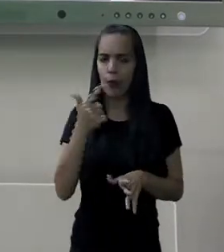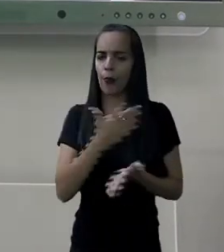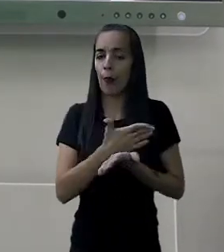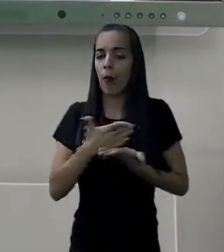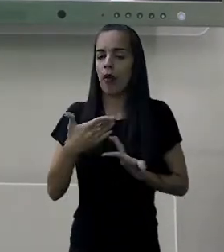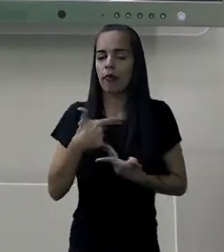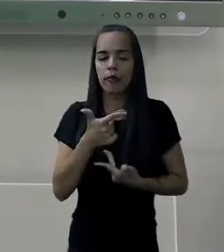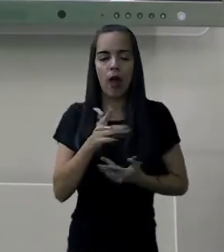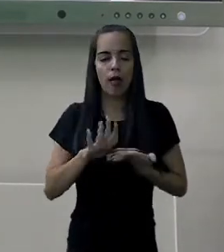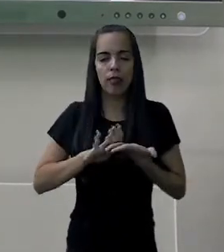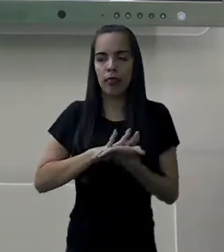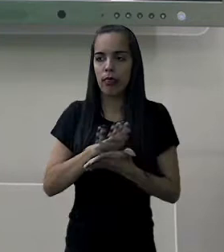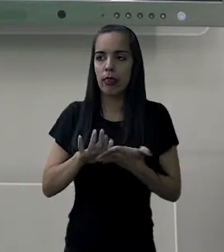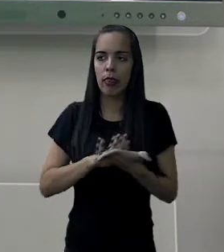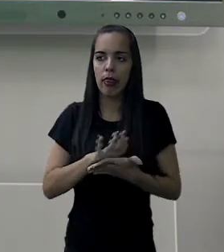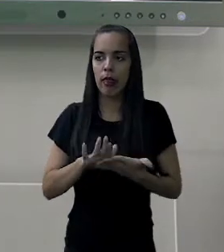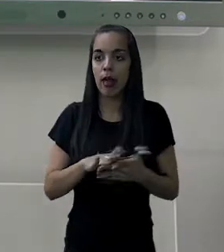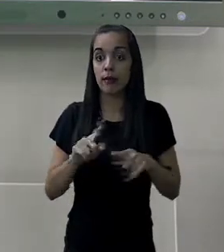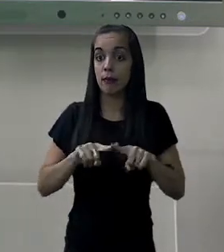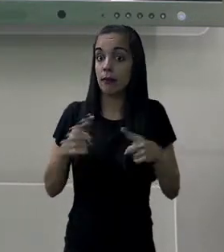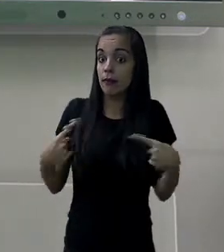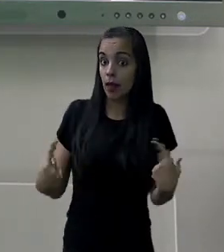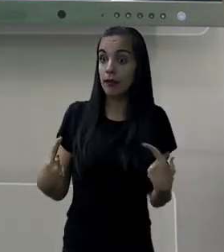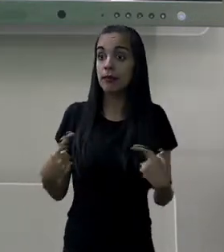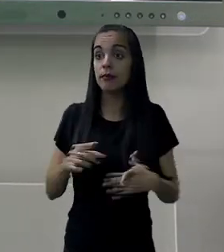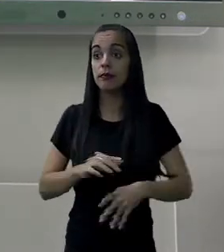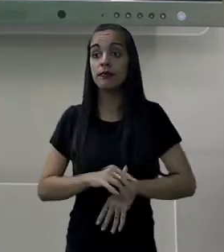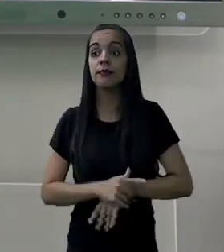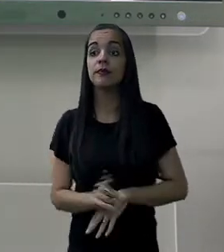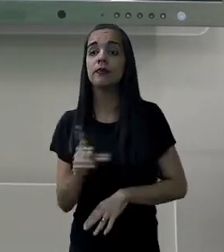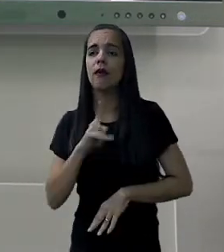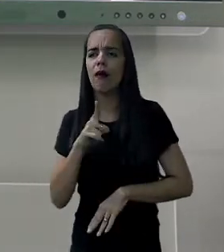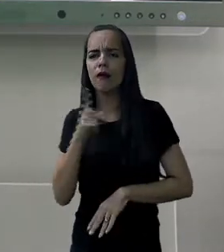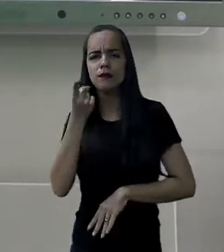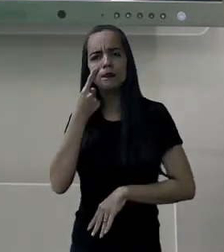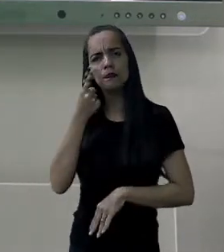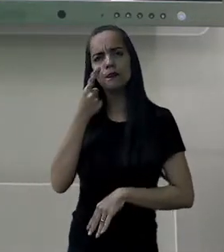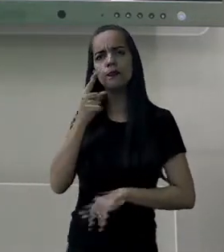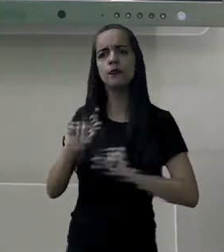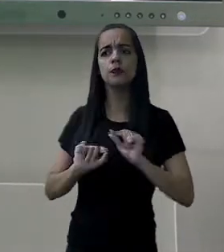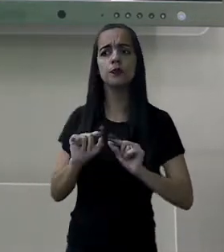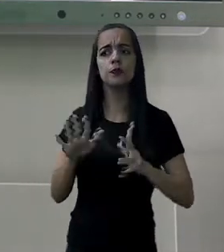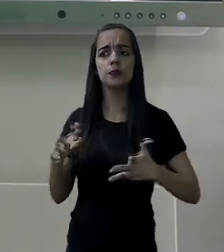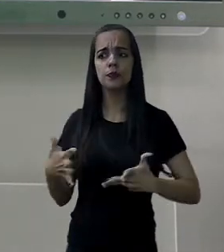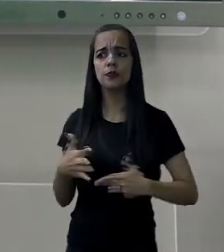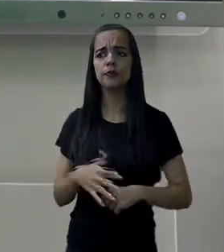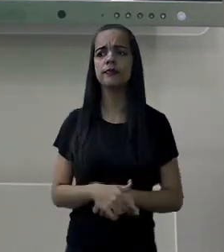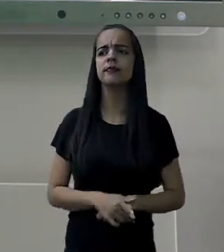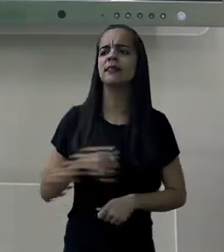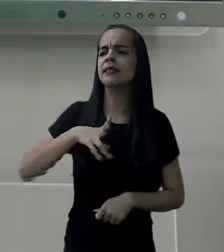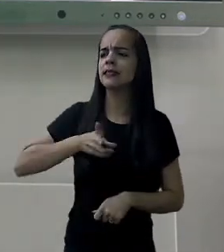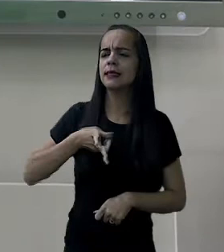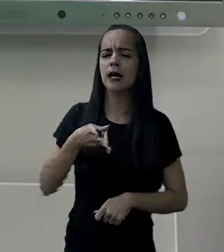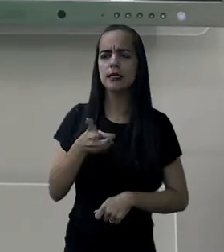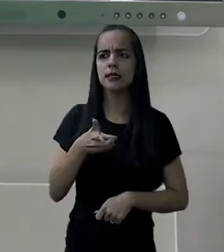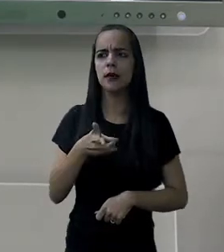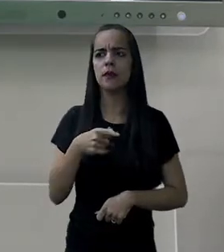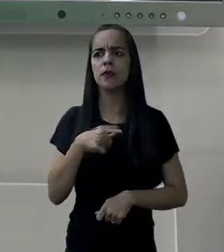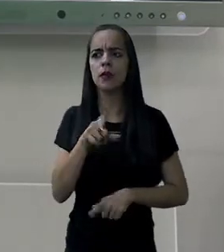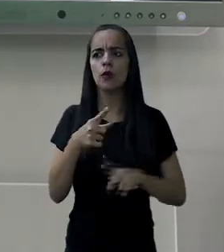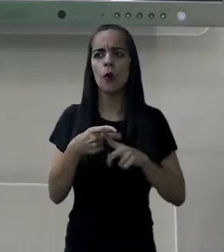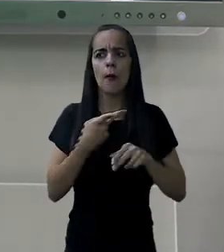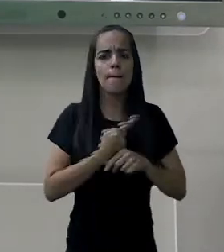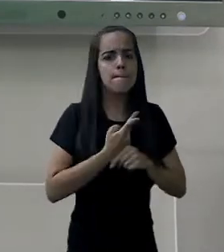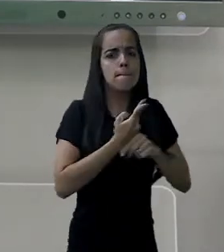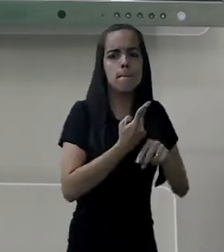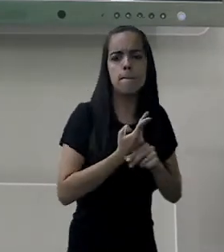não era assim. Mas nós vamos ver que eles sempre buscaram unir